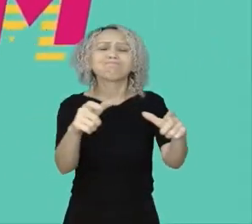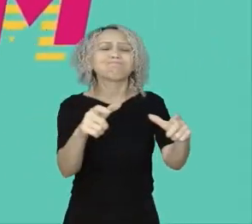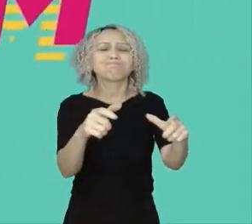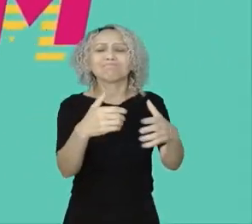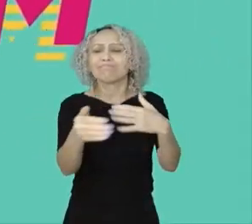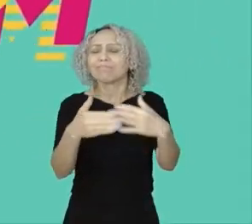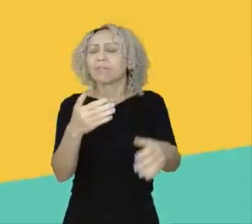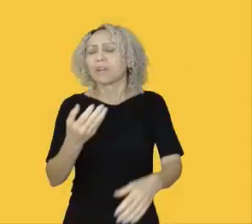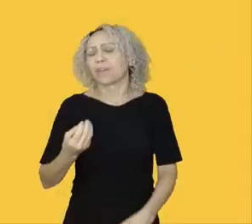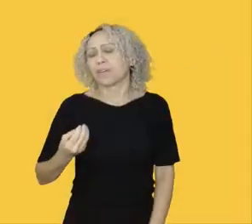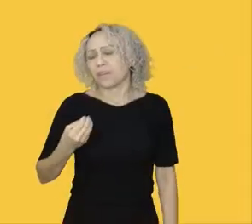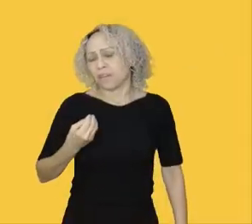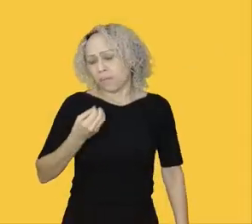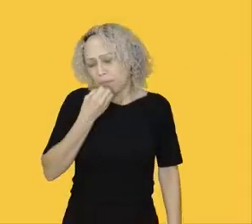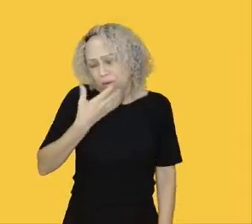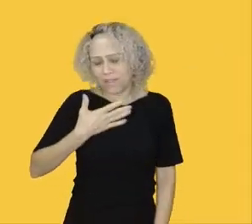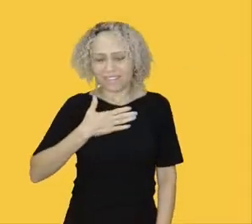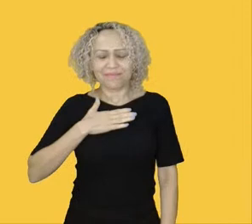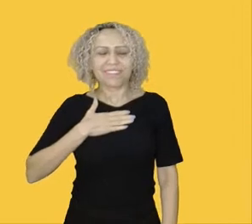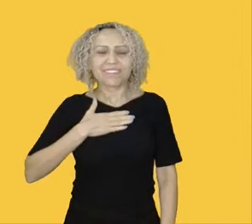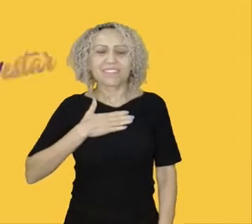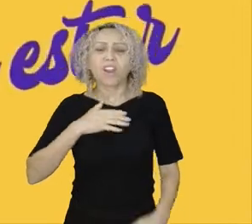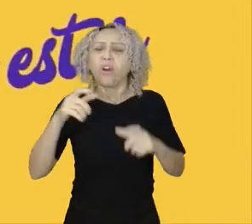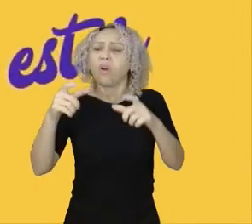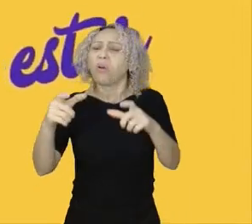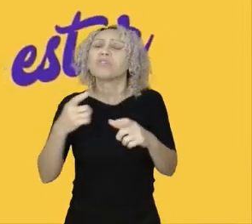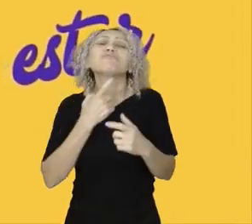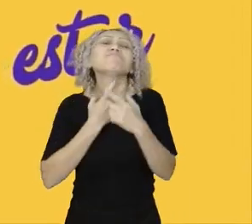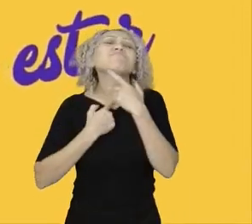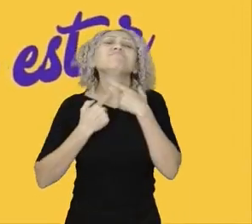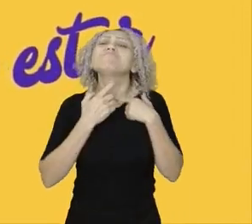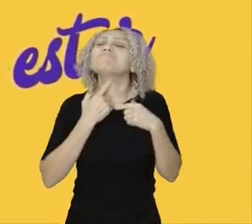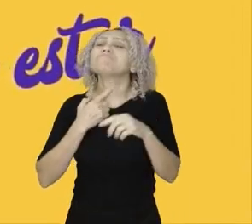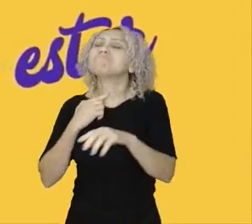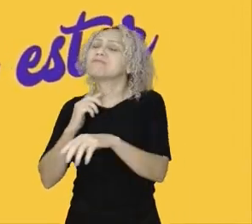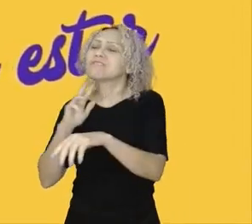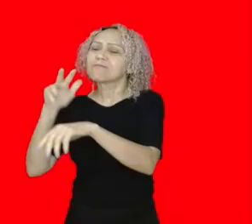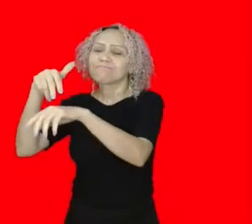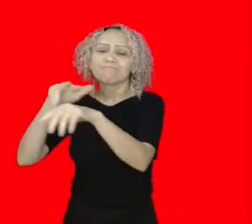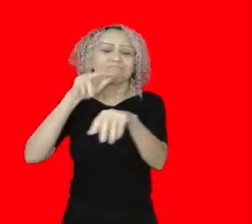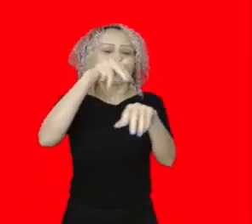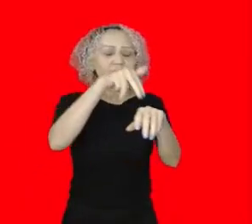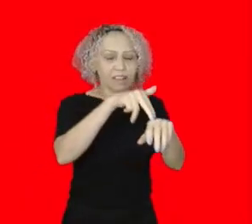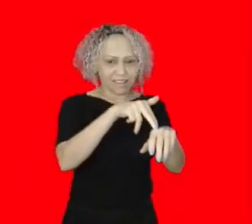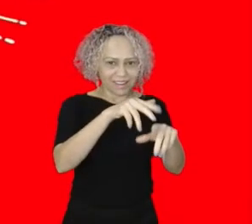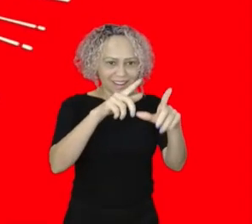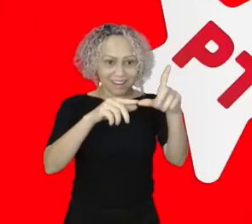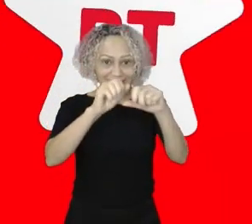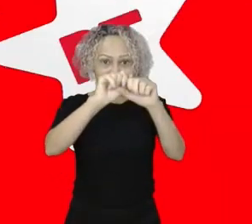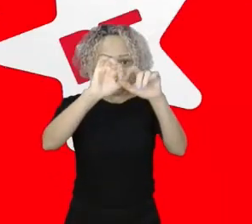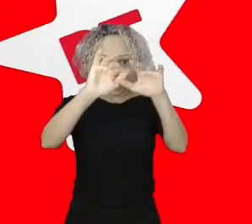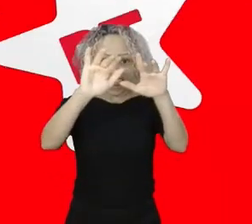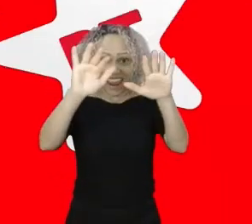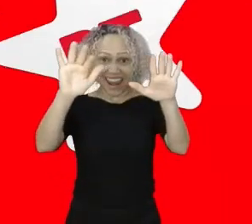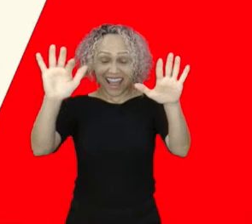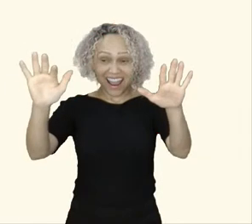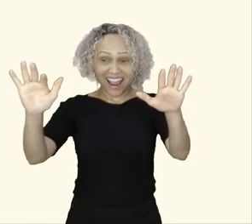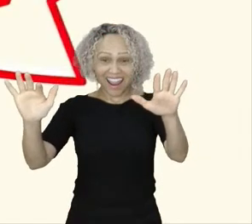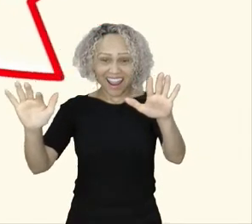é bom pra mim, é onde eu quiser estar. A estrela ainda